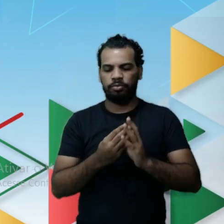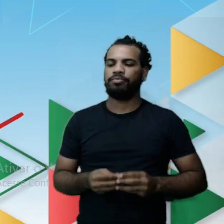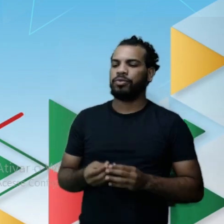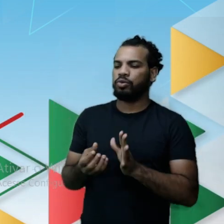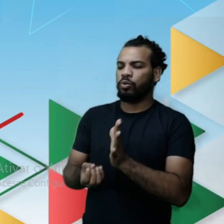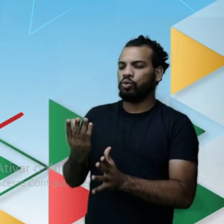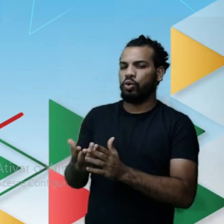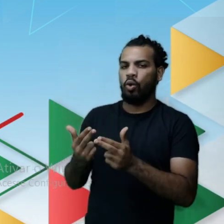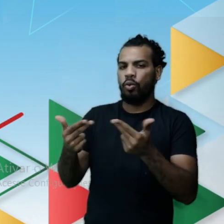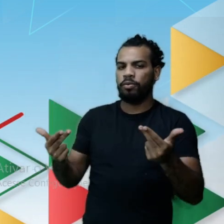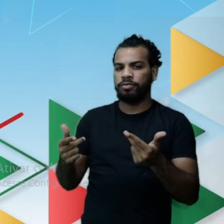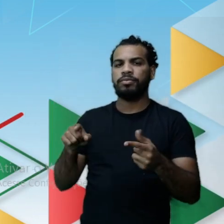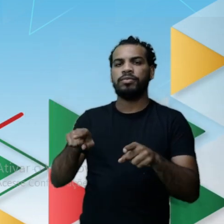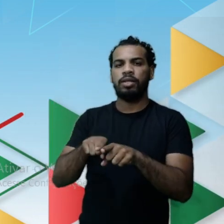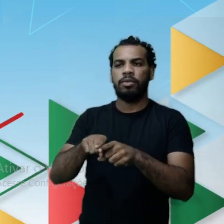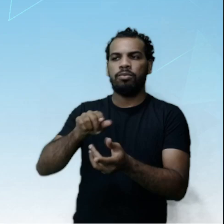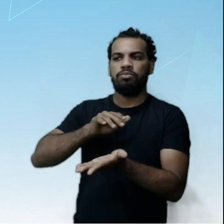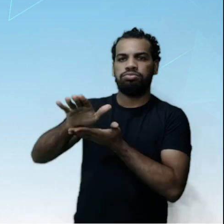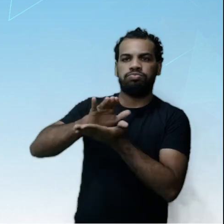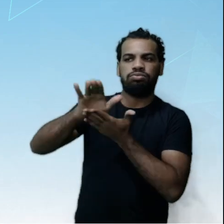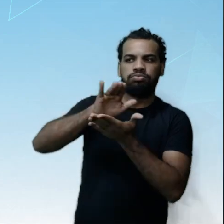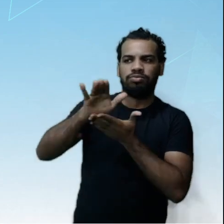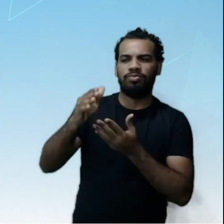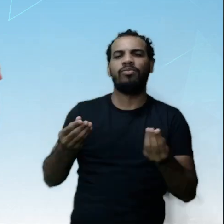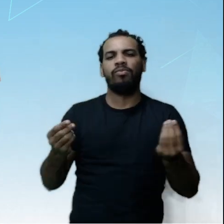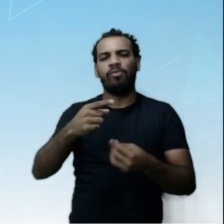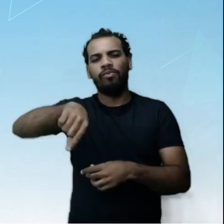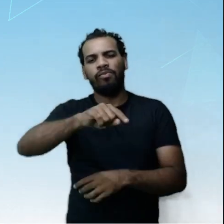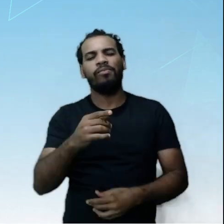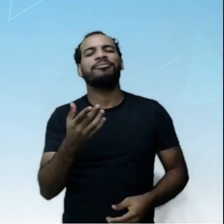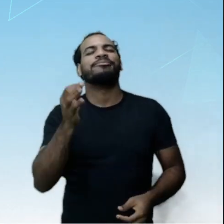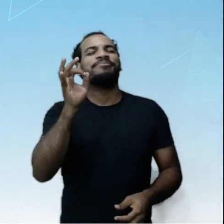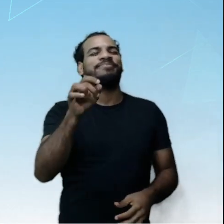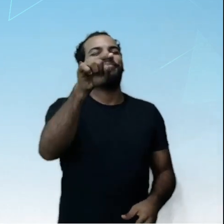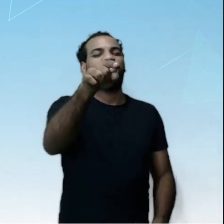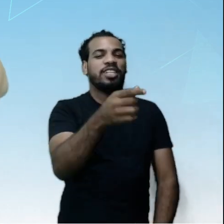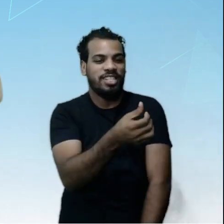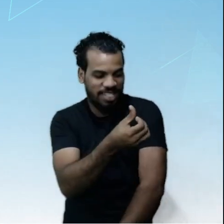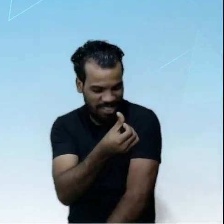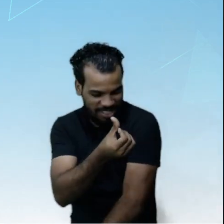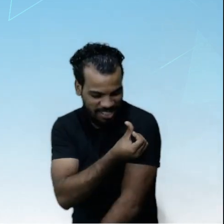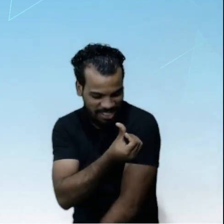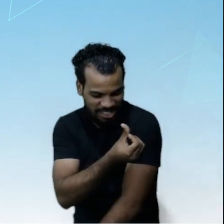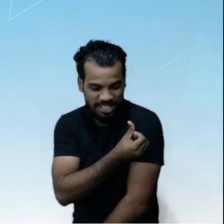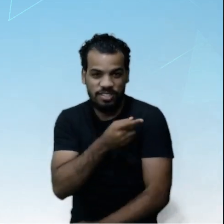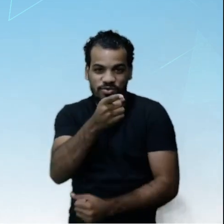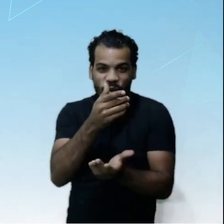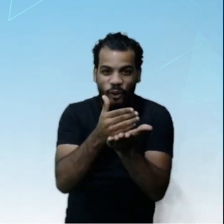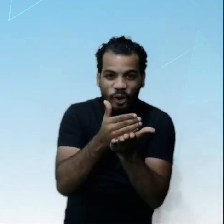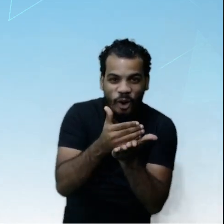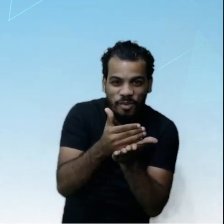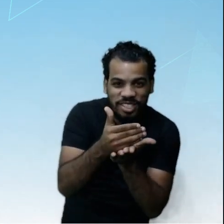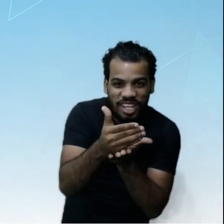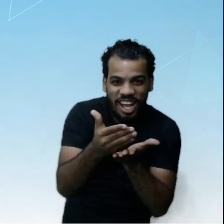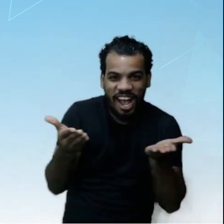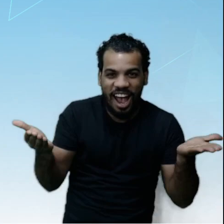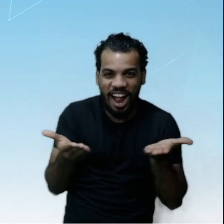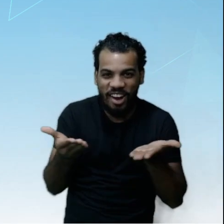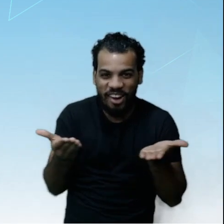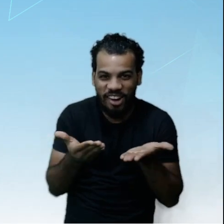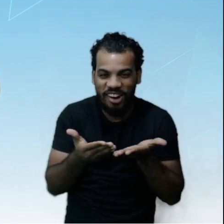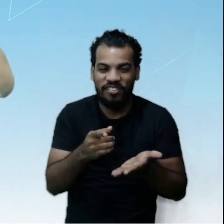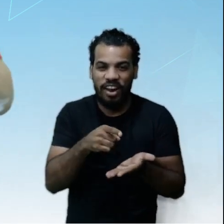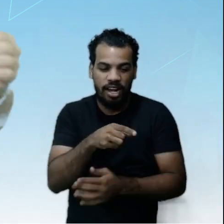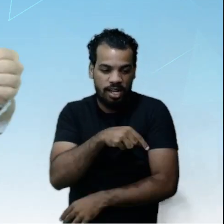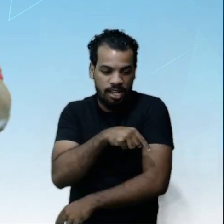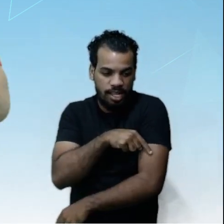produção e circulação. É isso aí. Para você, estudante do sexto ano, que está entrando agora no Fundamental